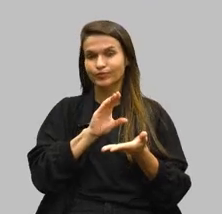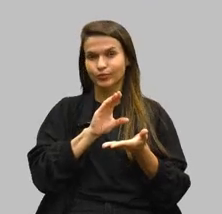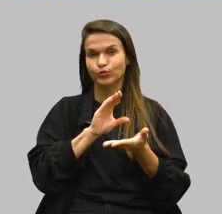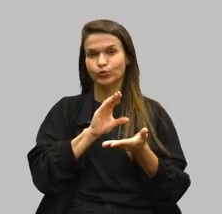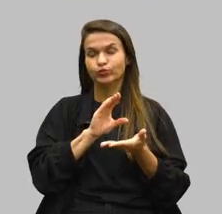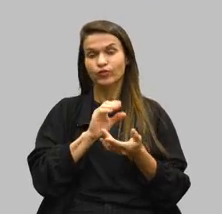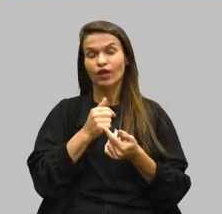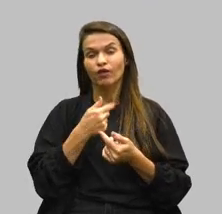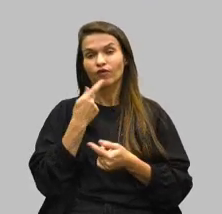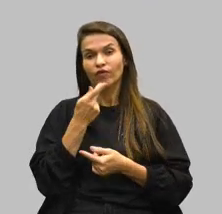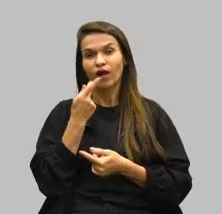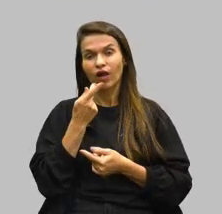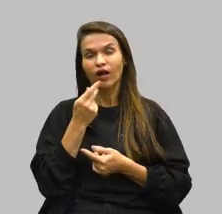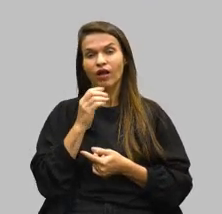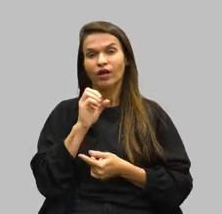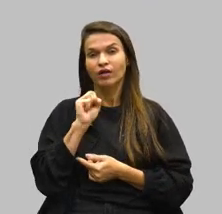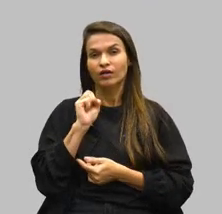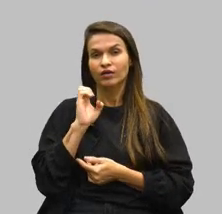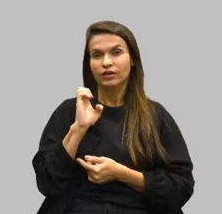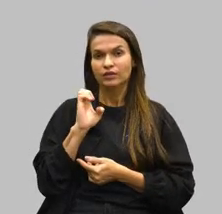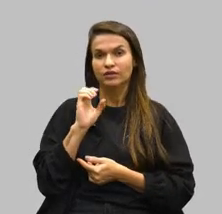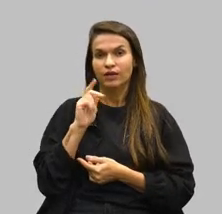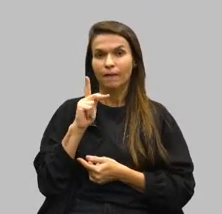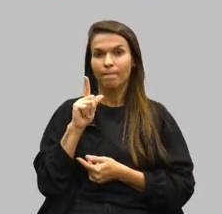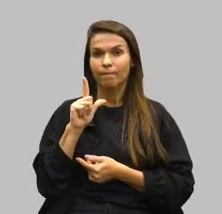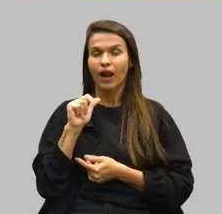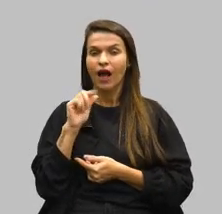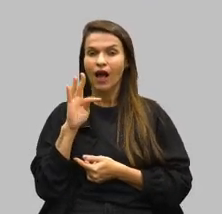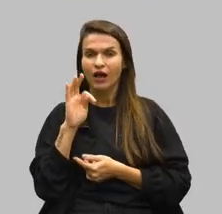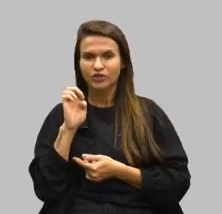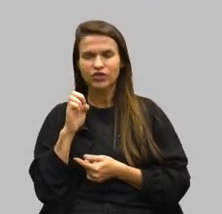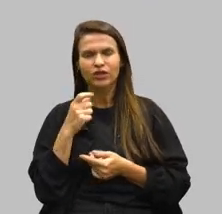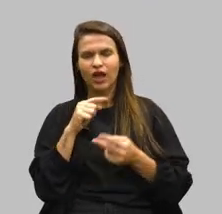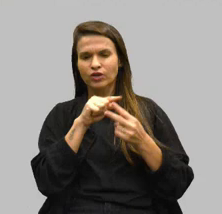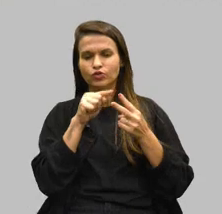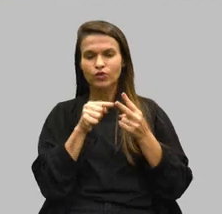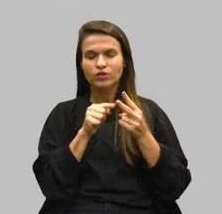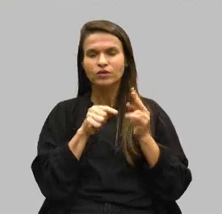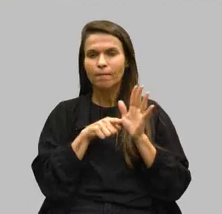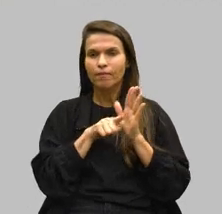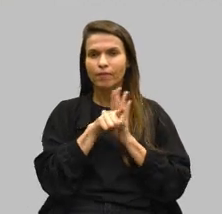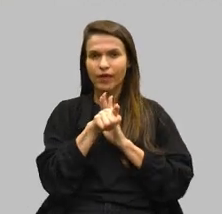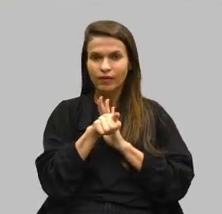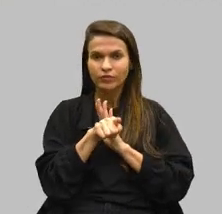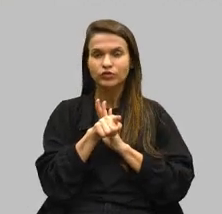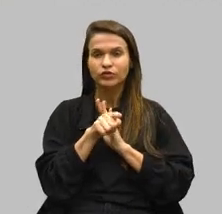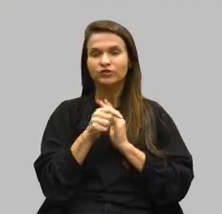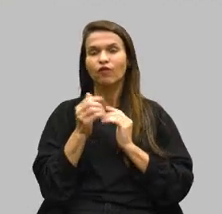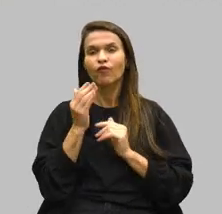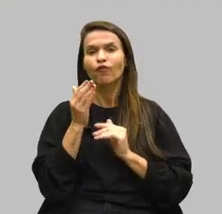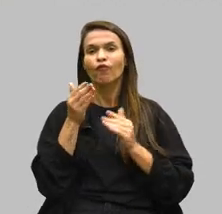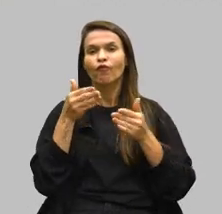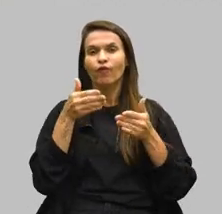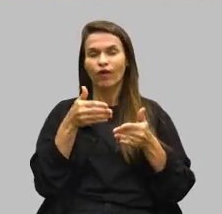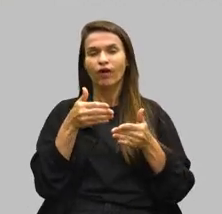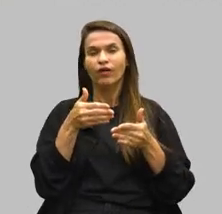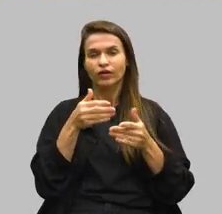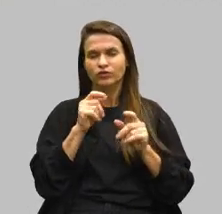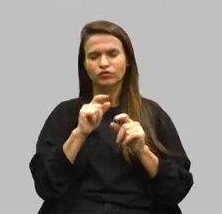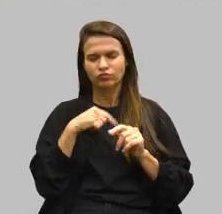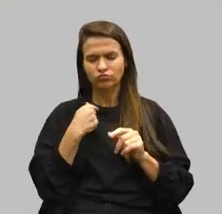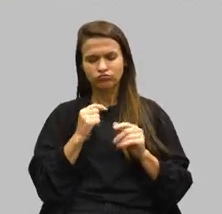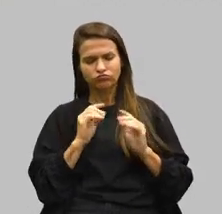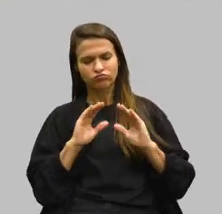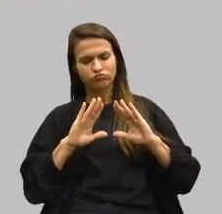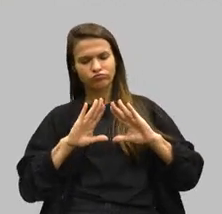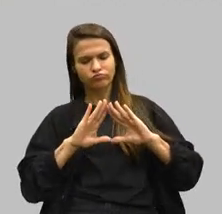eu até falei na cag sobre isso E aí minhas duas perguntas el elas vão ser direcionadas dessa mesma forma a gente fica daqui da Assembleia e fica